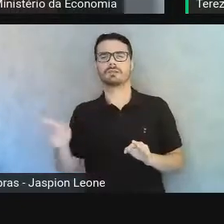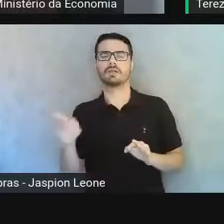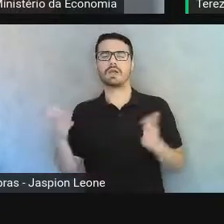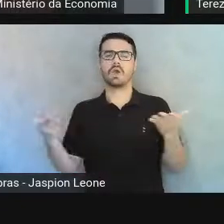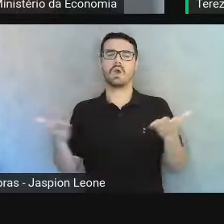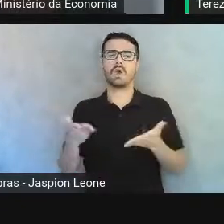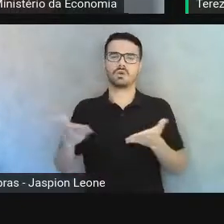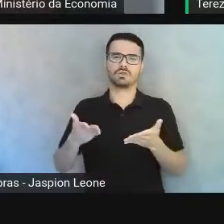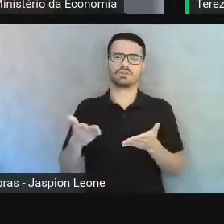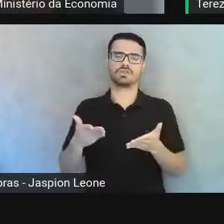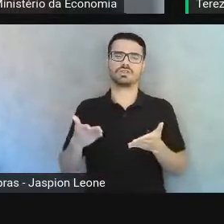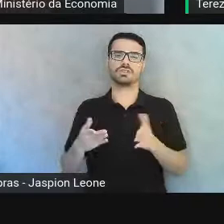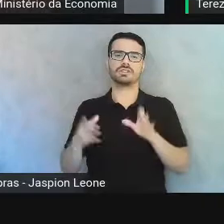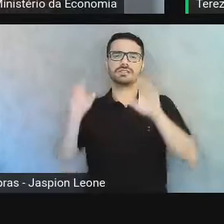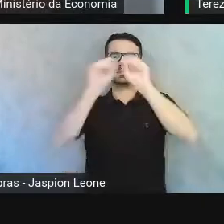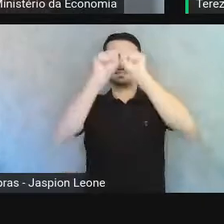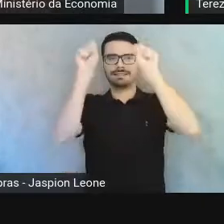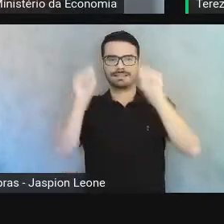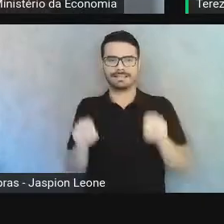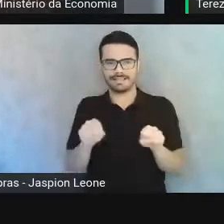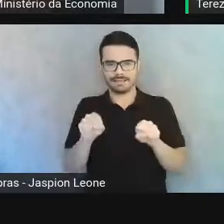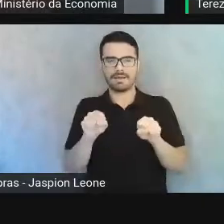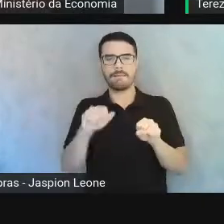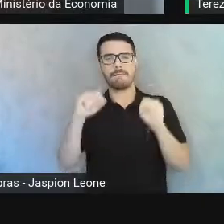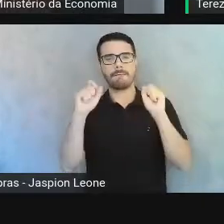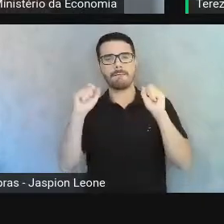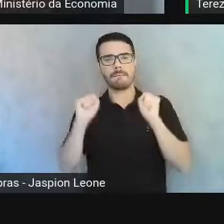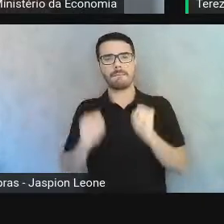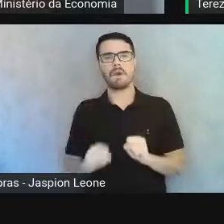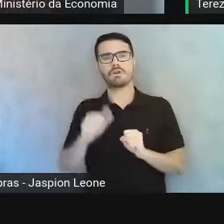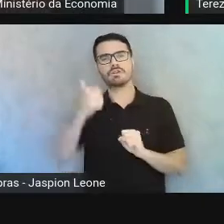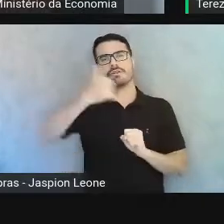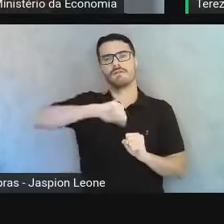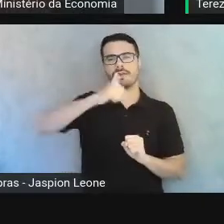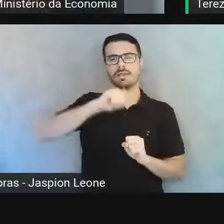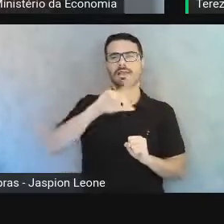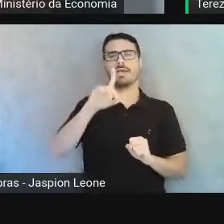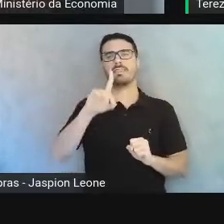para o auxílio emergencial permitem uma avaliação de desempenho?